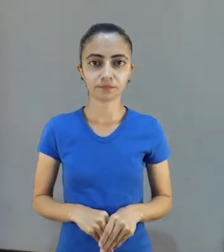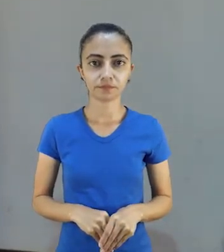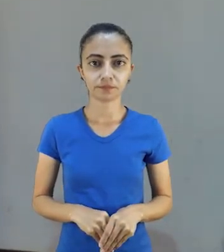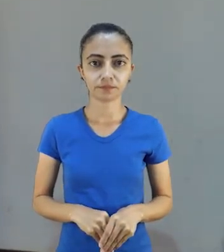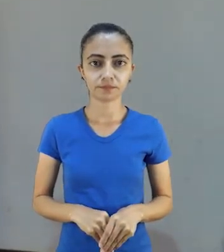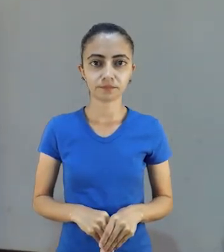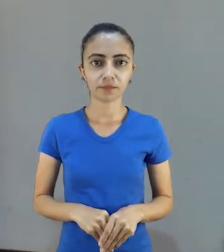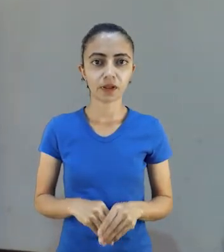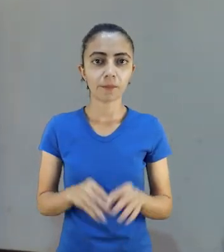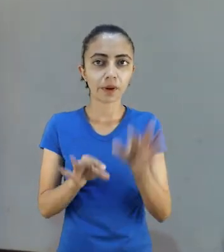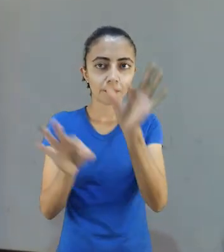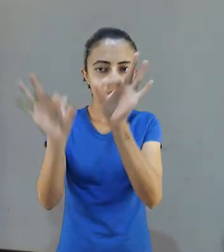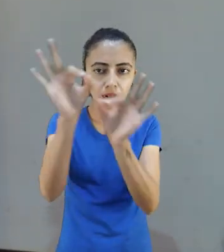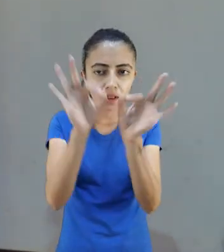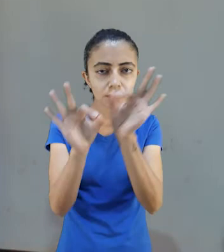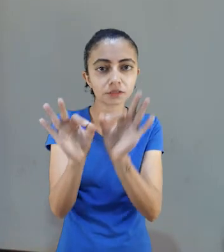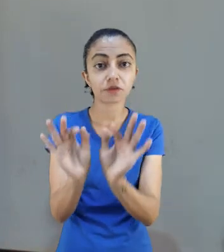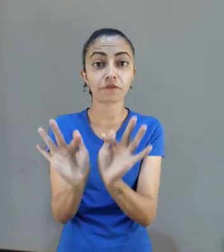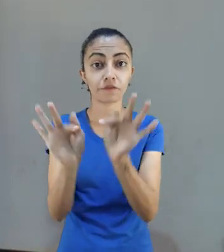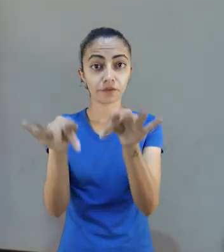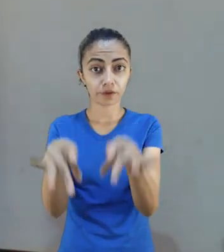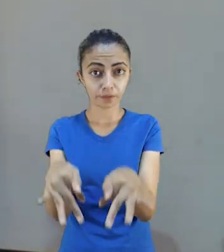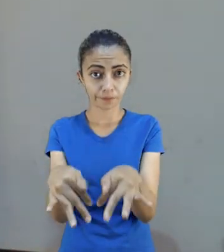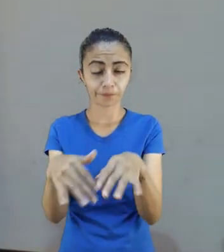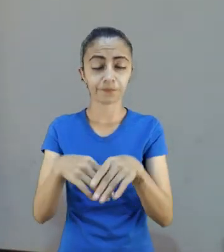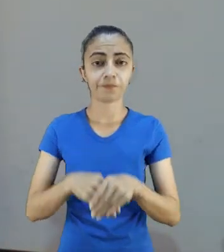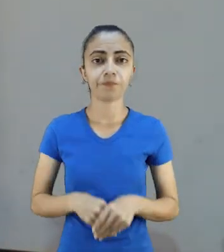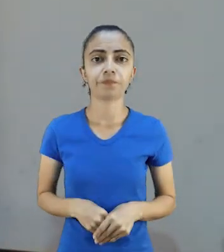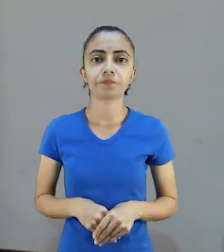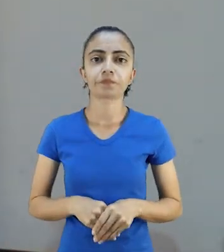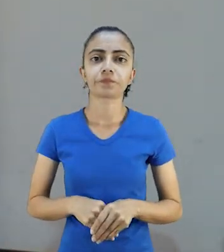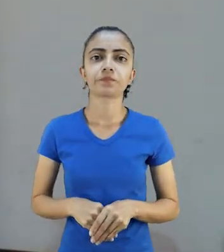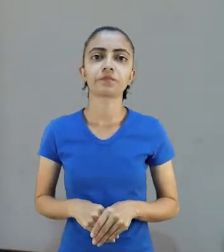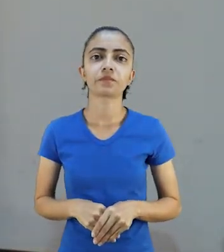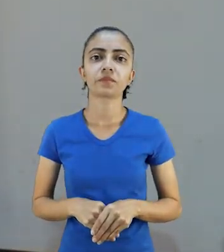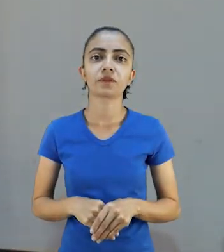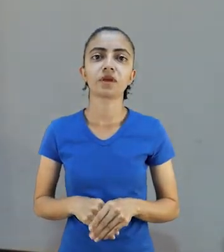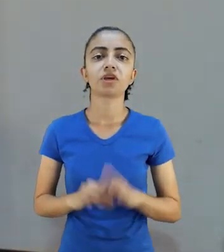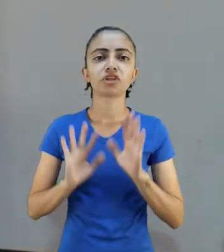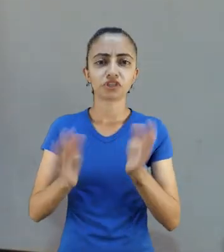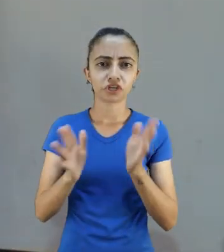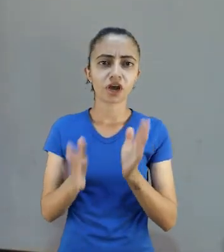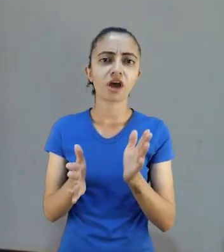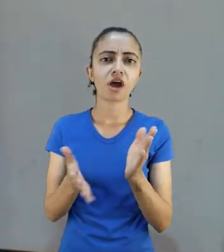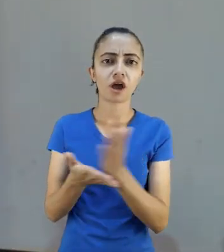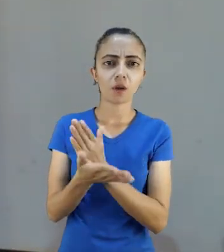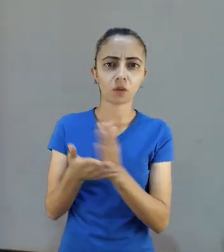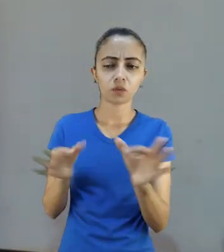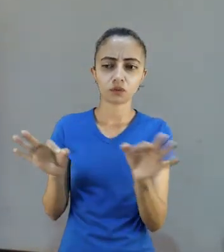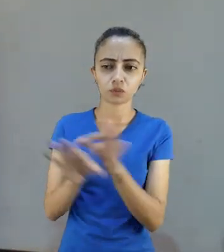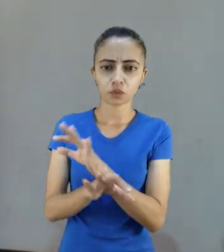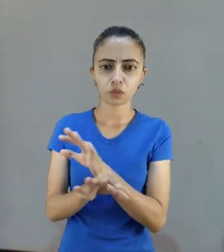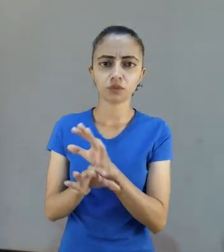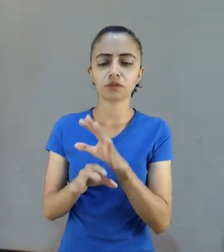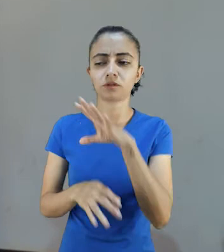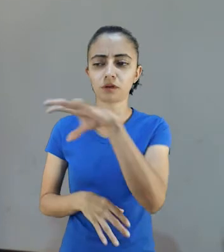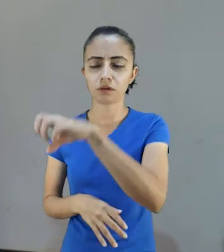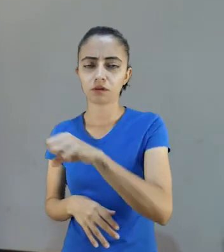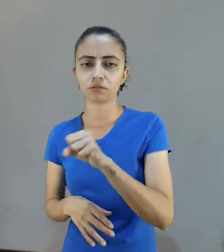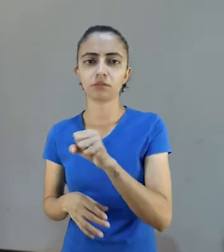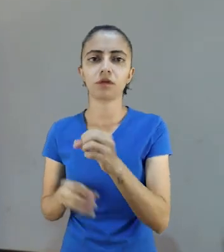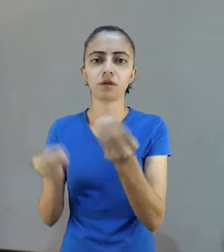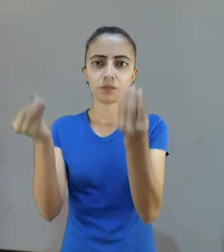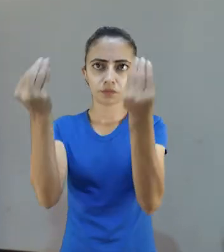Pra dar o acabamento. Aqui eu já amarrei umas, porque senão vai demorar muito. Só vou